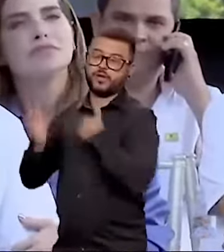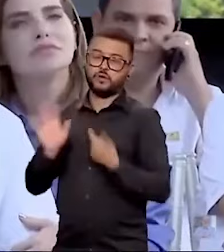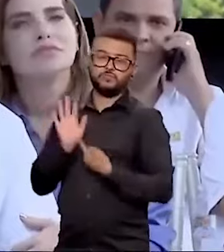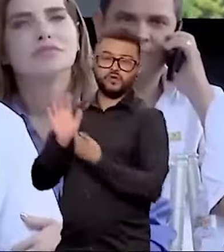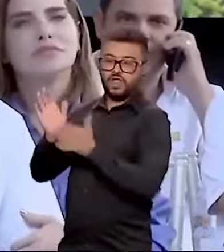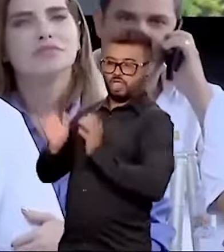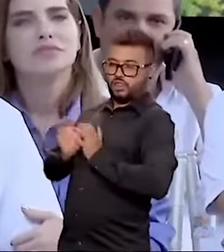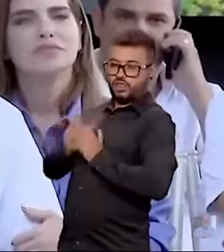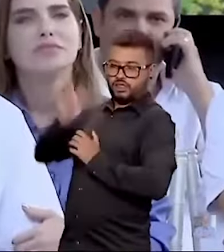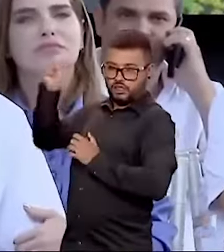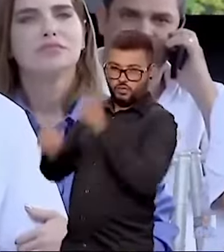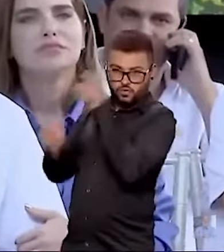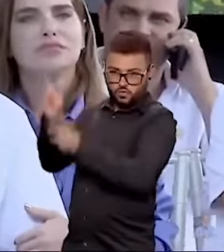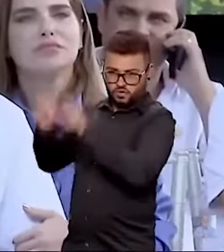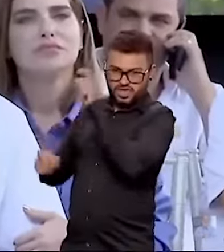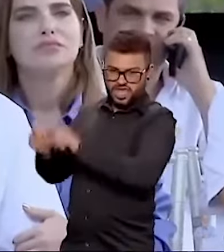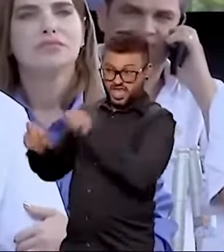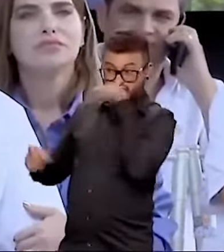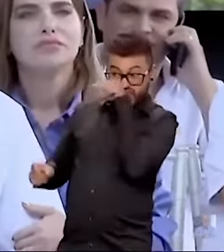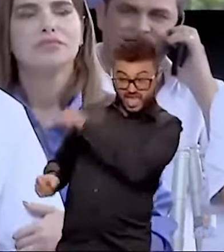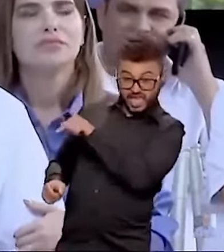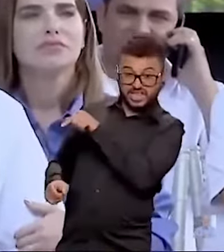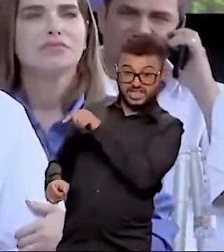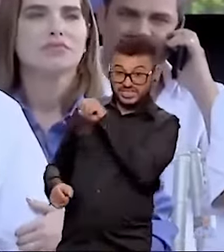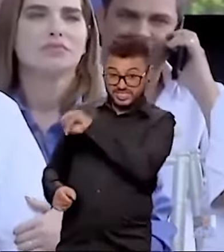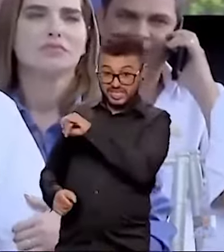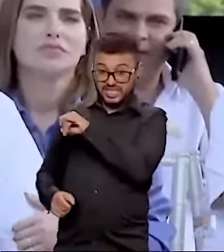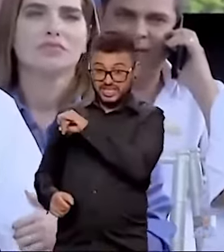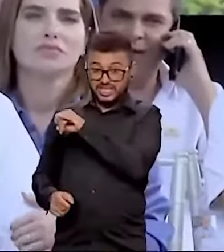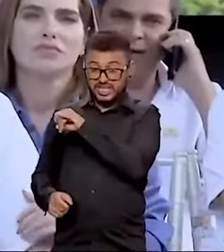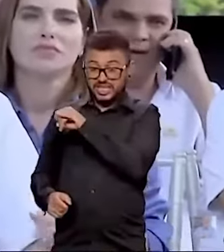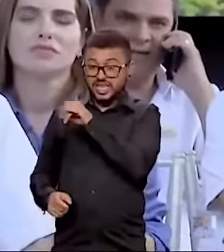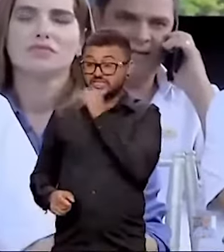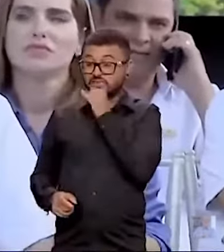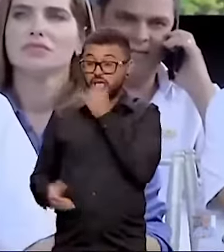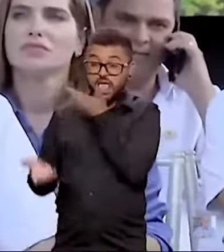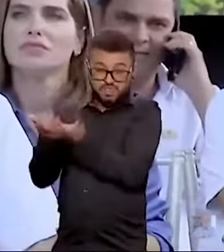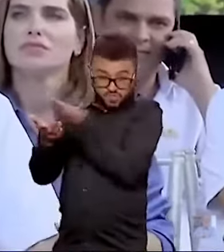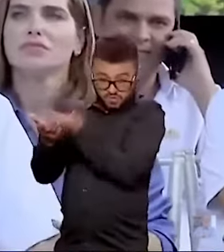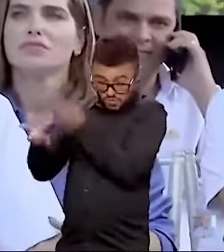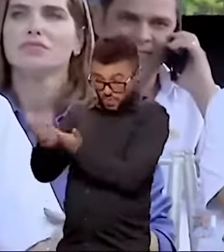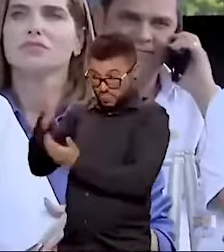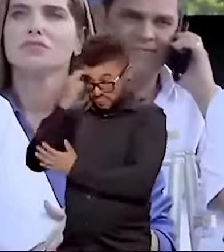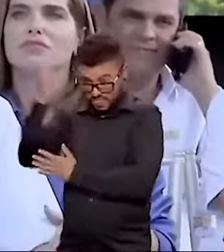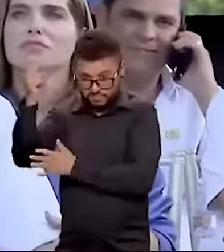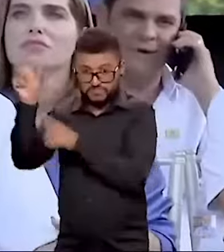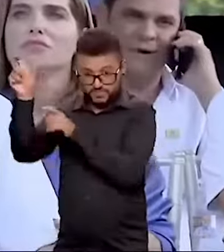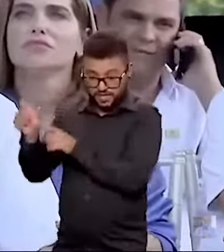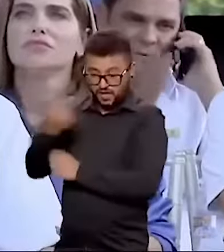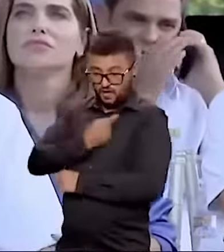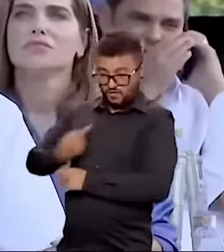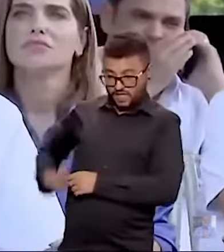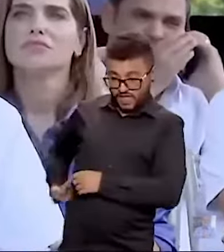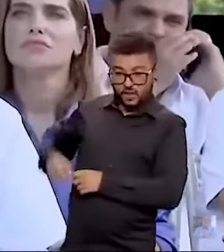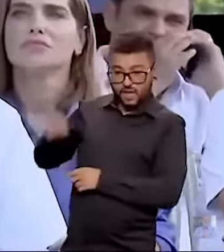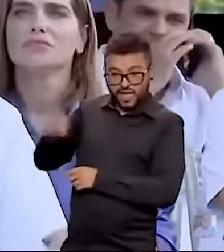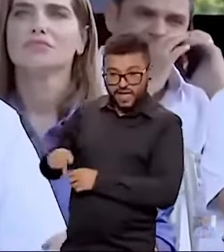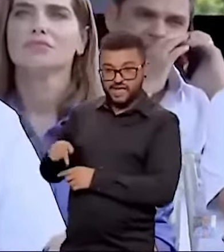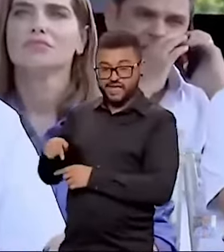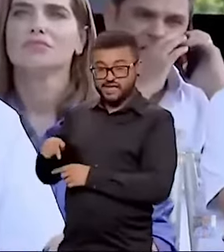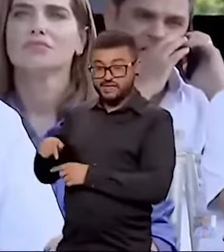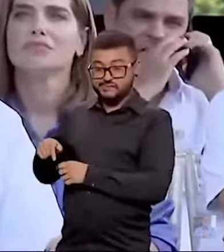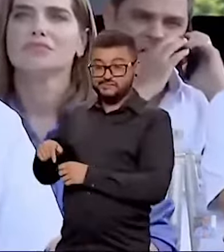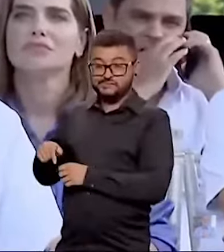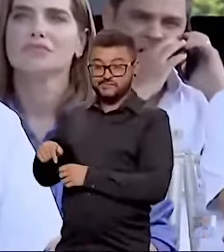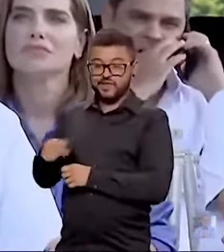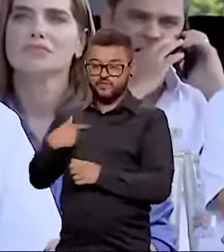vez mostrar para a elite brasileira, se as pessoas que acham que estudaram muito, que governaram esse